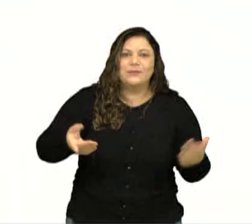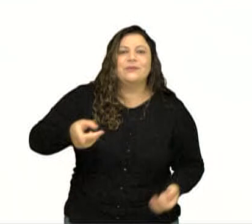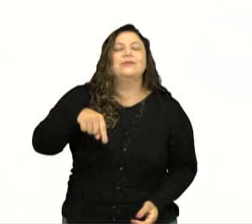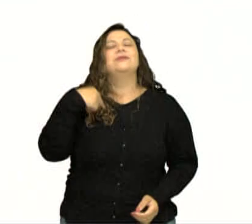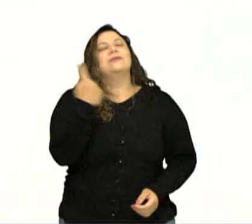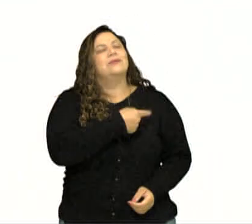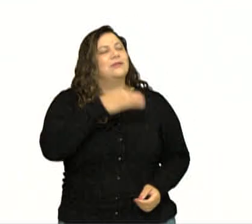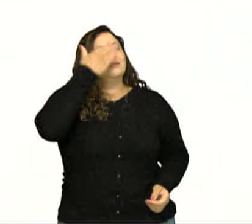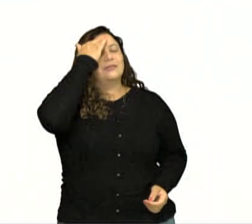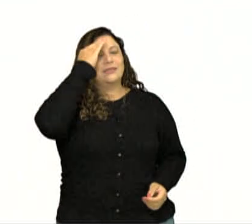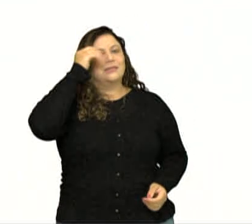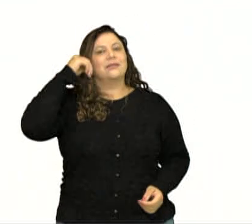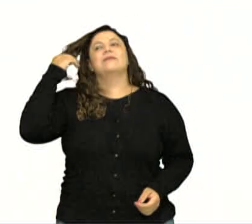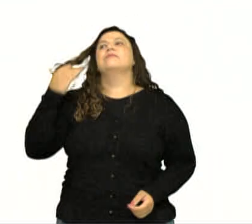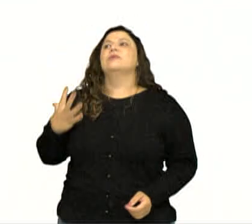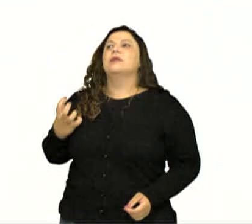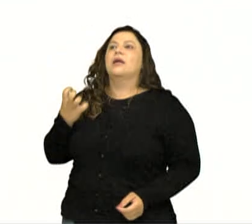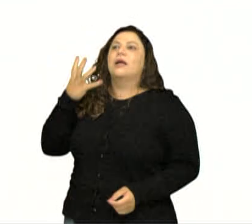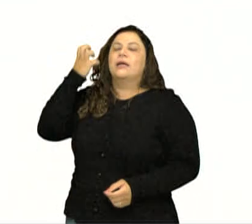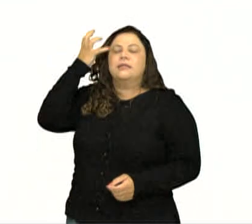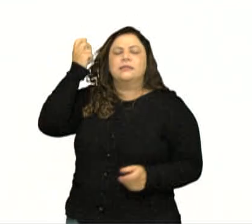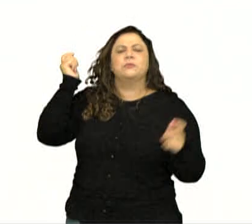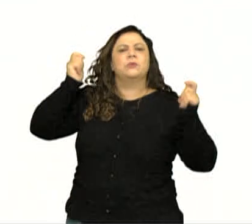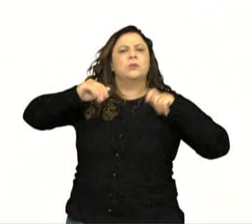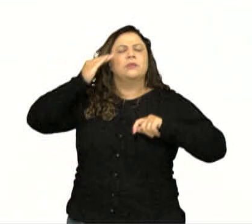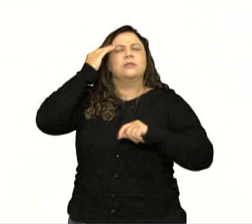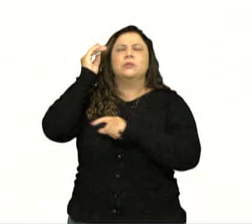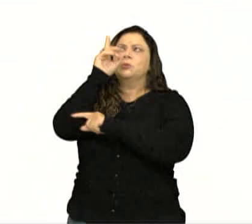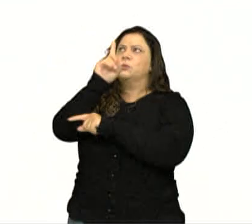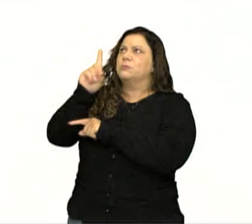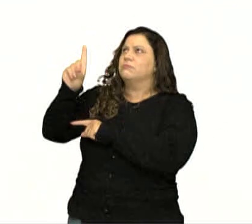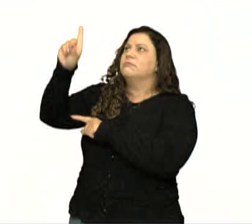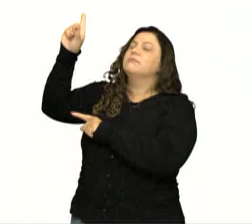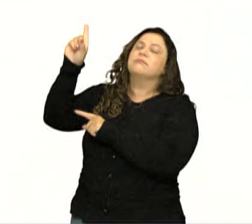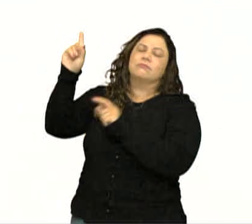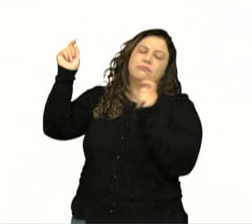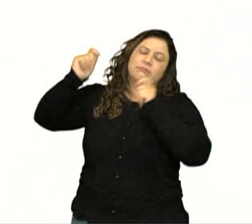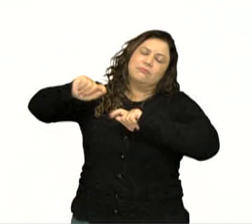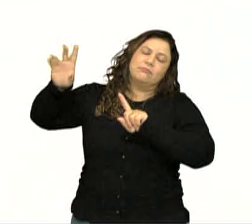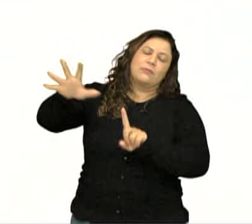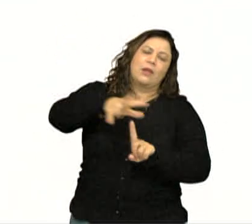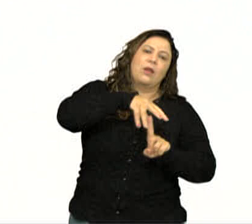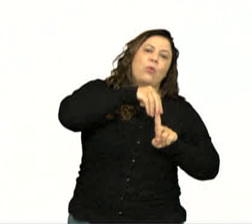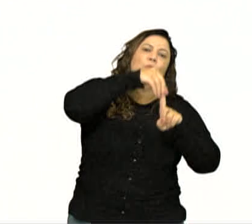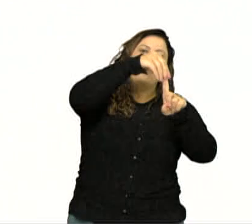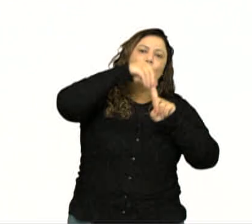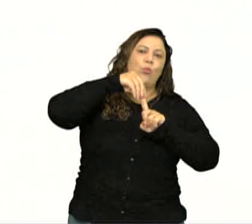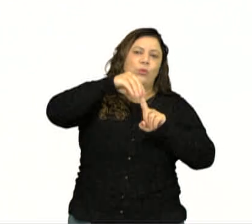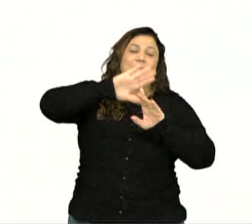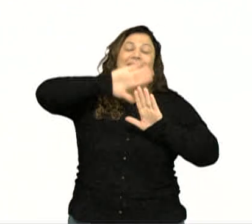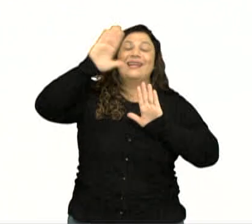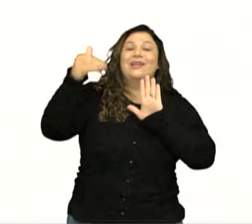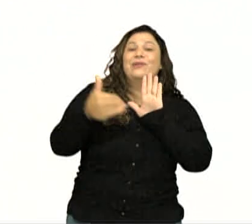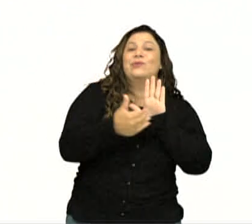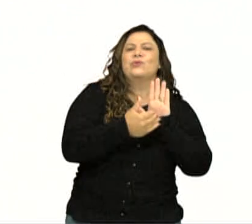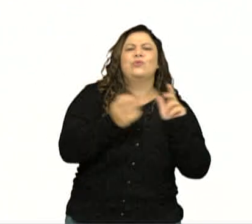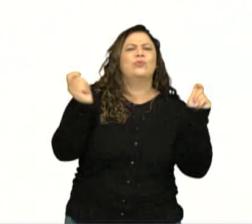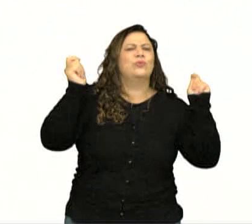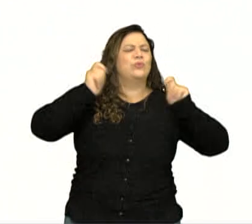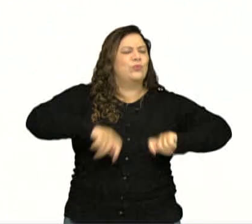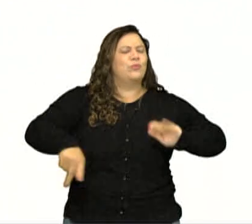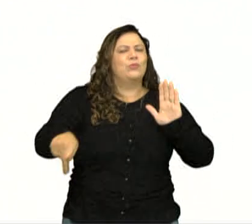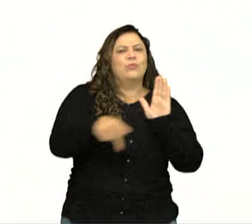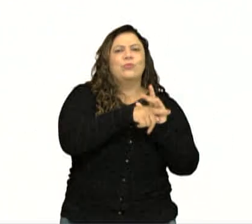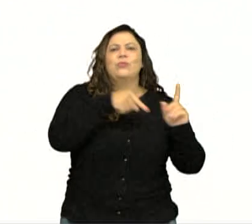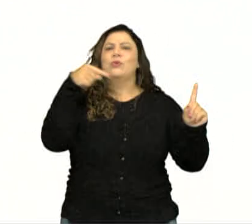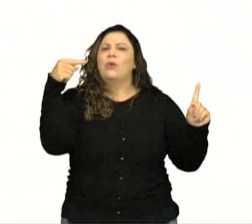né, que Spinoza compreende que Deus é a única substância que existe, que tudo provém dele. Para Spinoza,